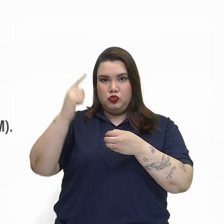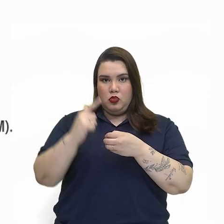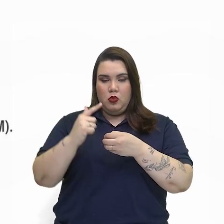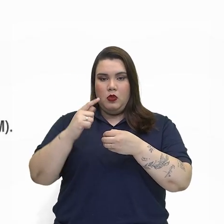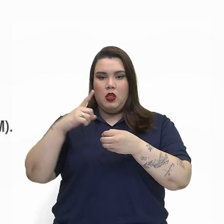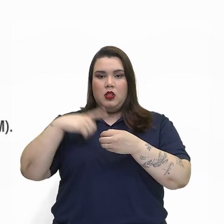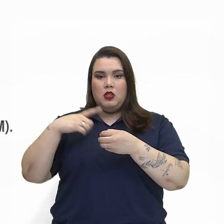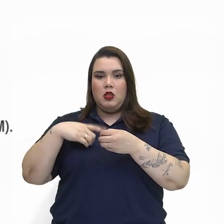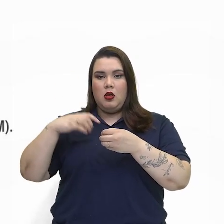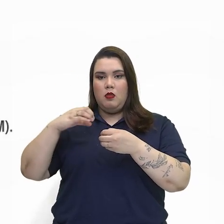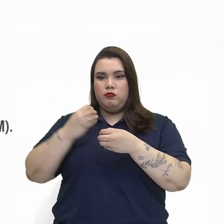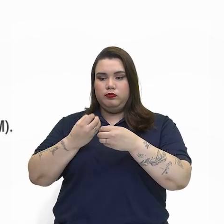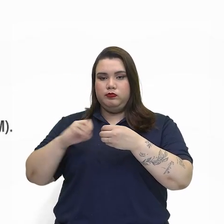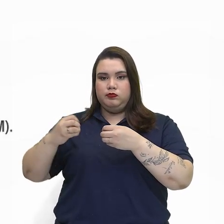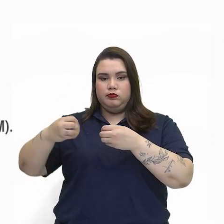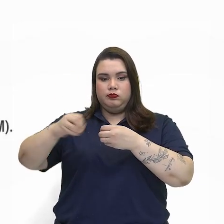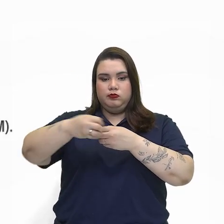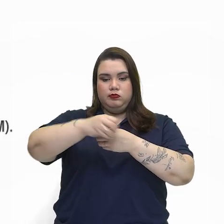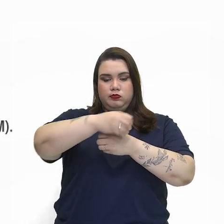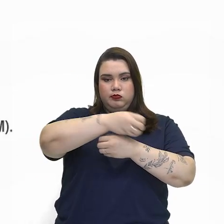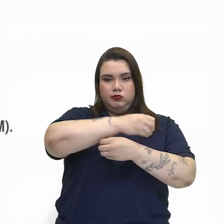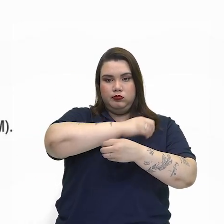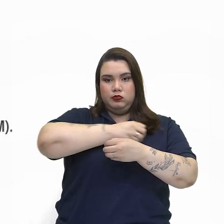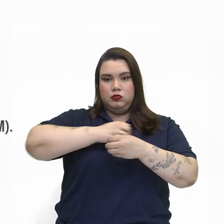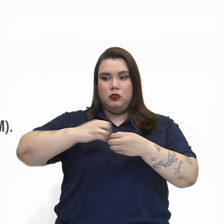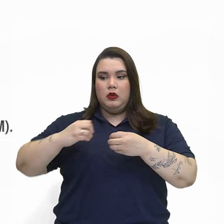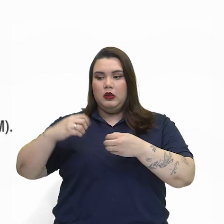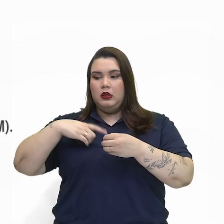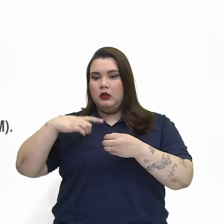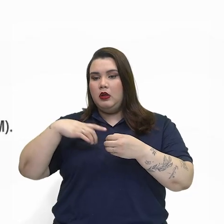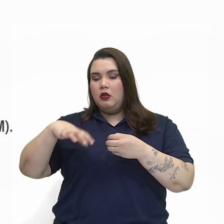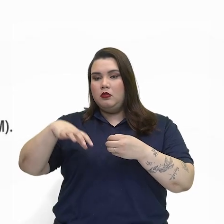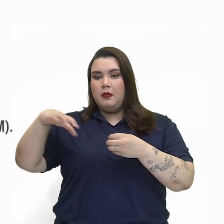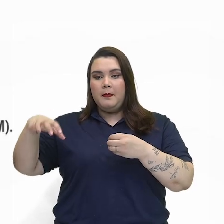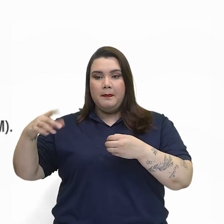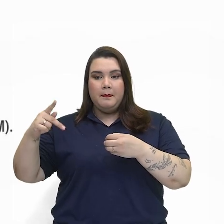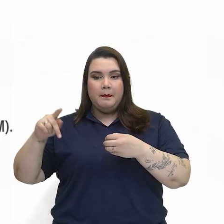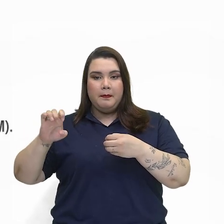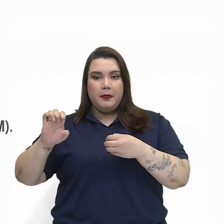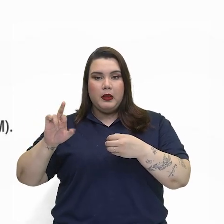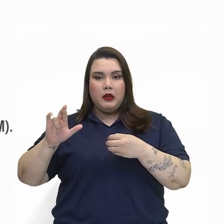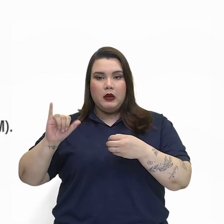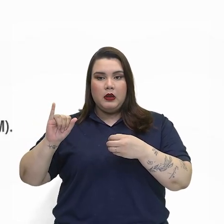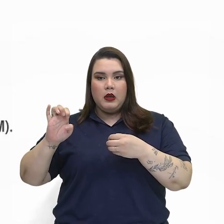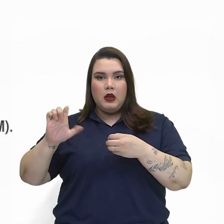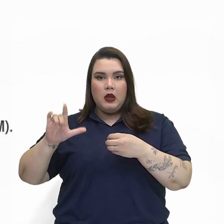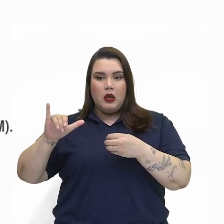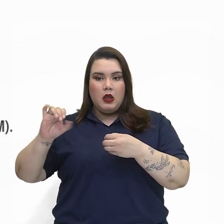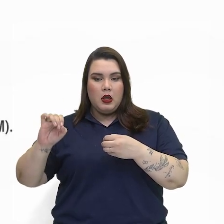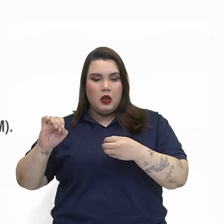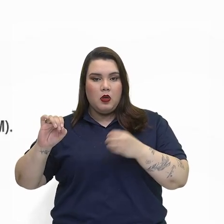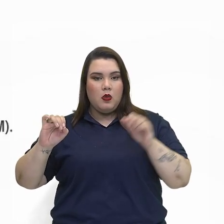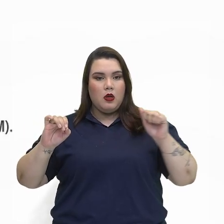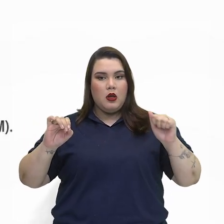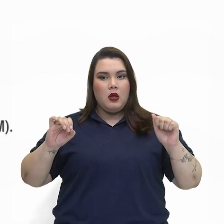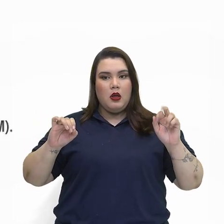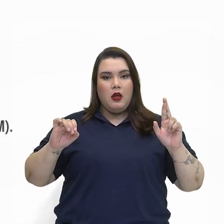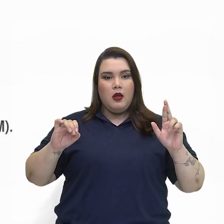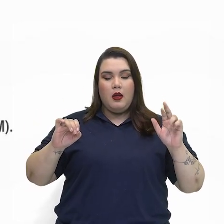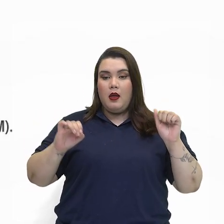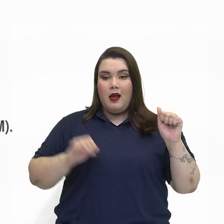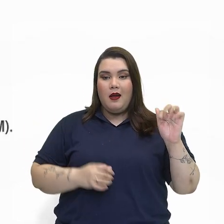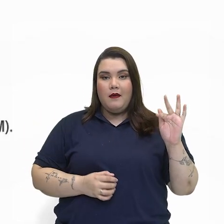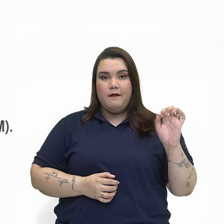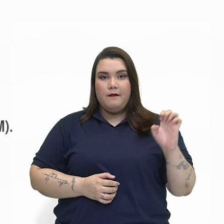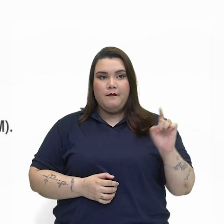Sol está nas posições do periélio e do afélio, estas são, respectivamente,